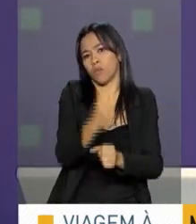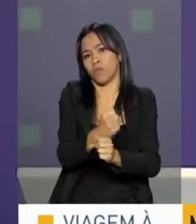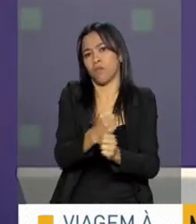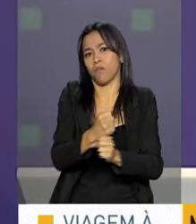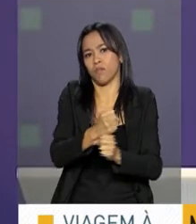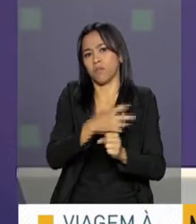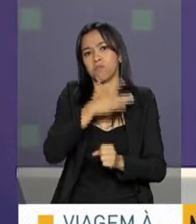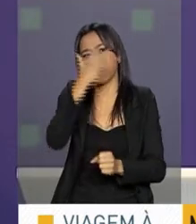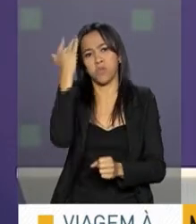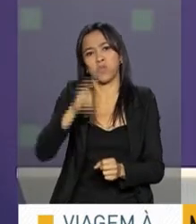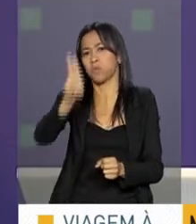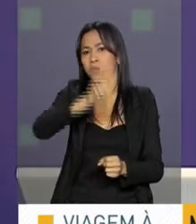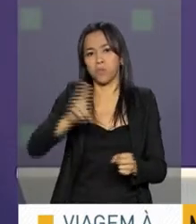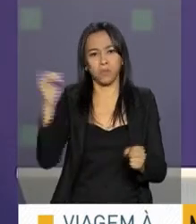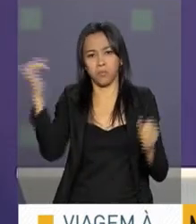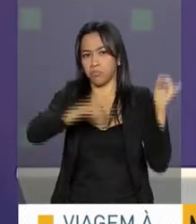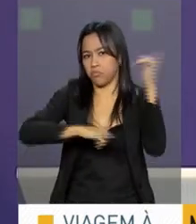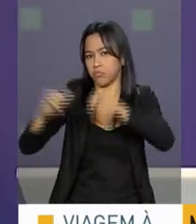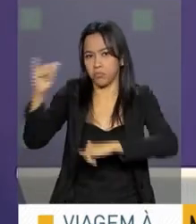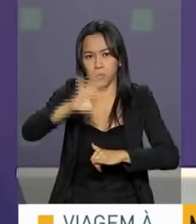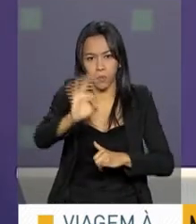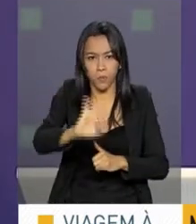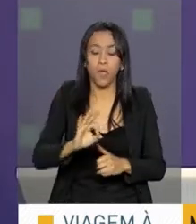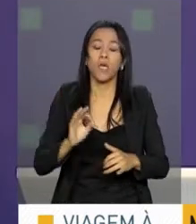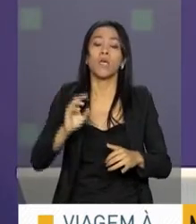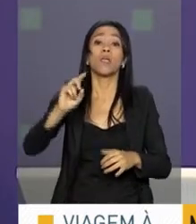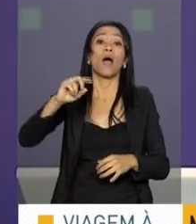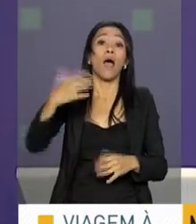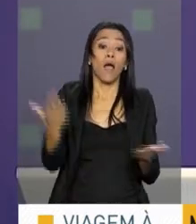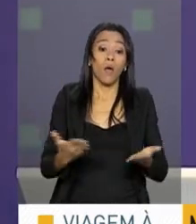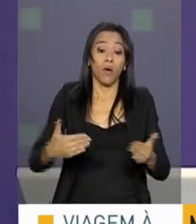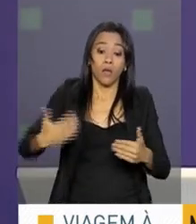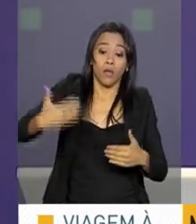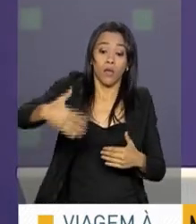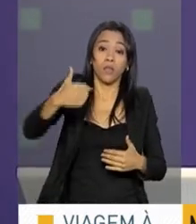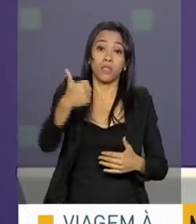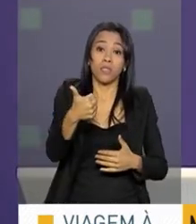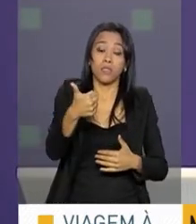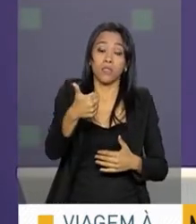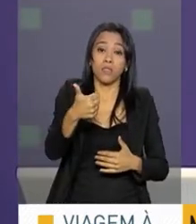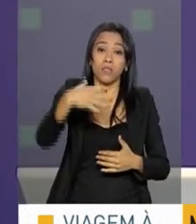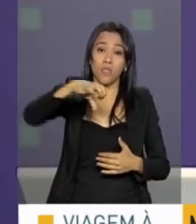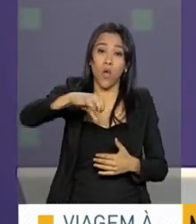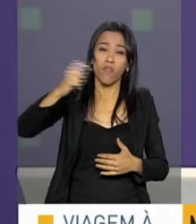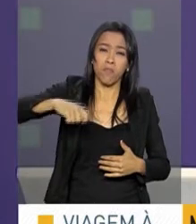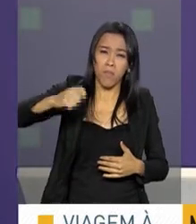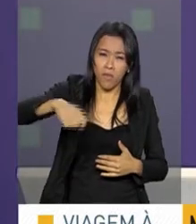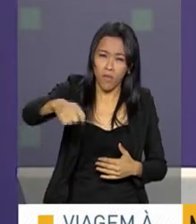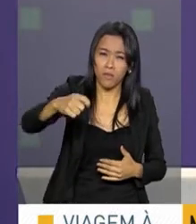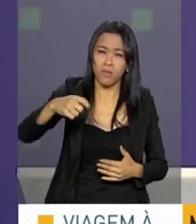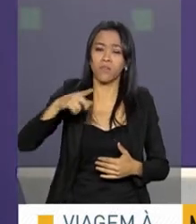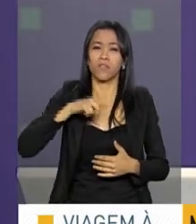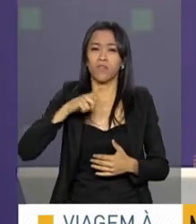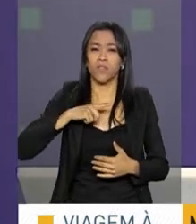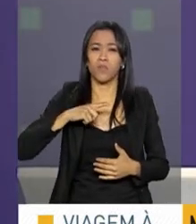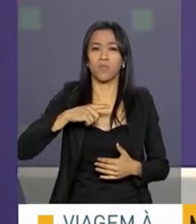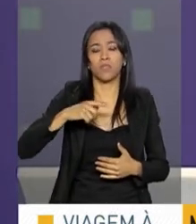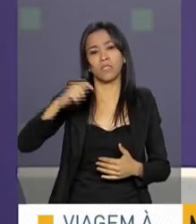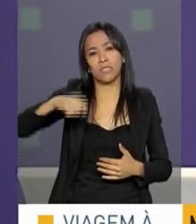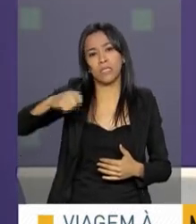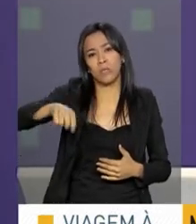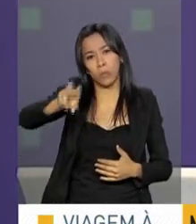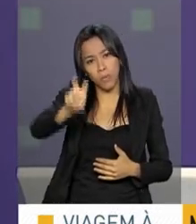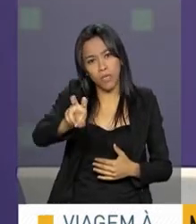E agora, depois de 19 meses consecutivos de queda, né, nós já tivemos 5 meses